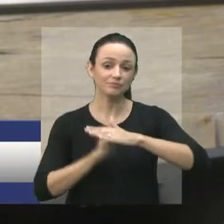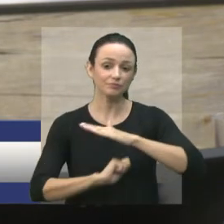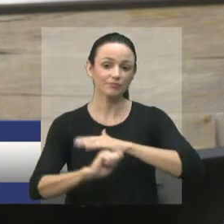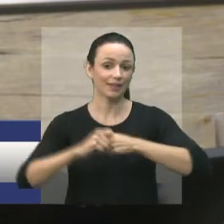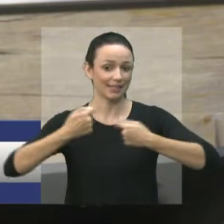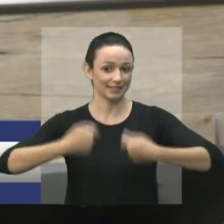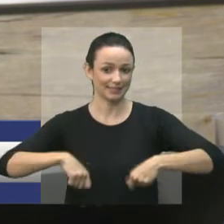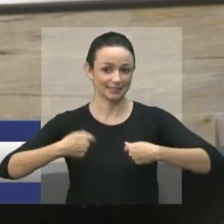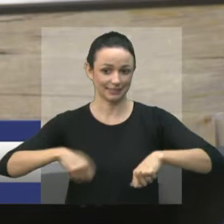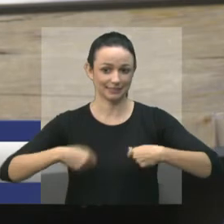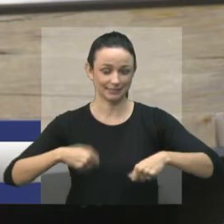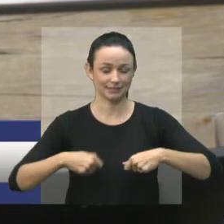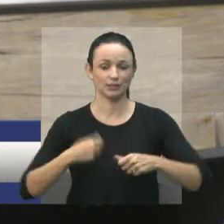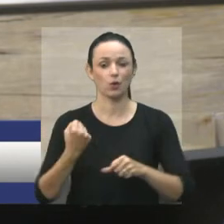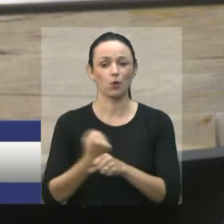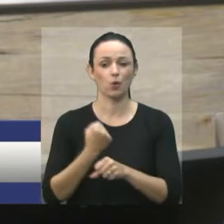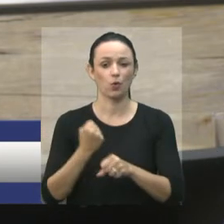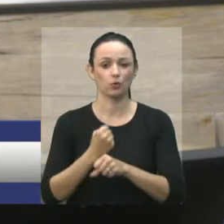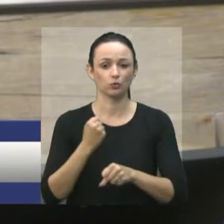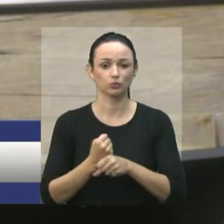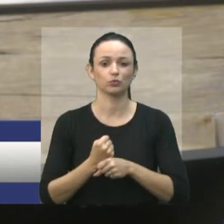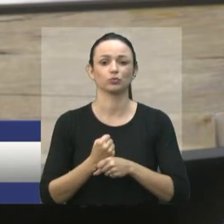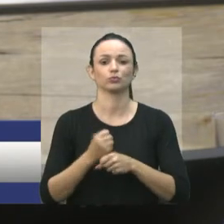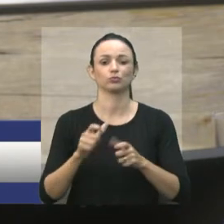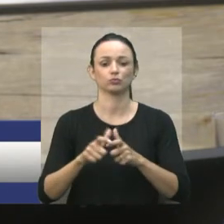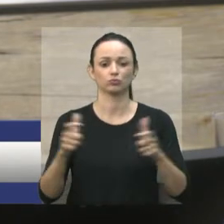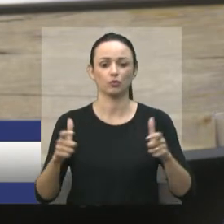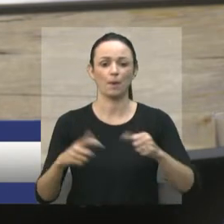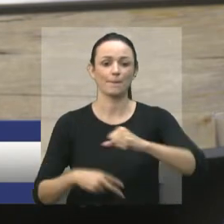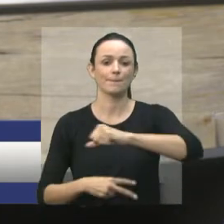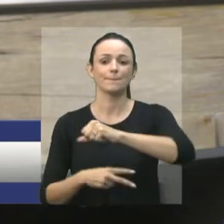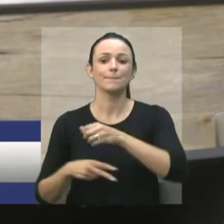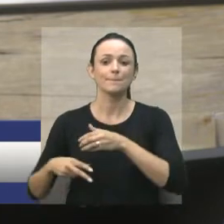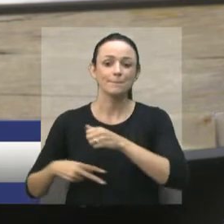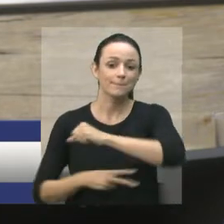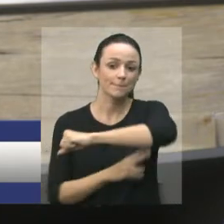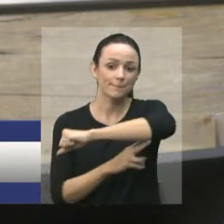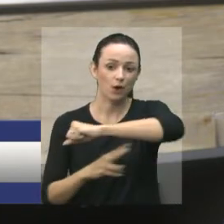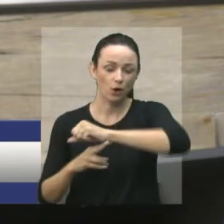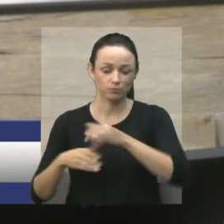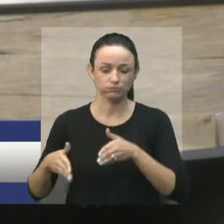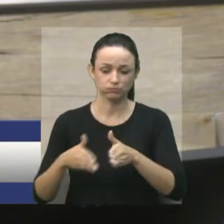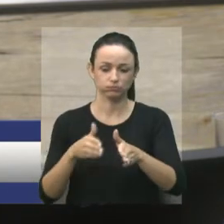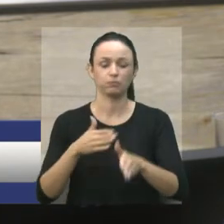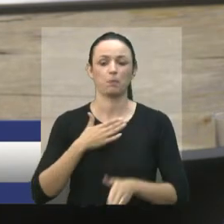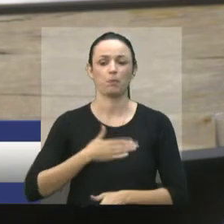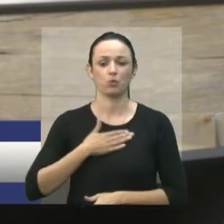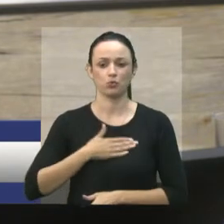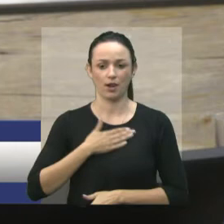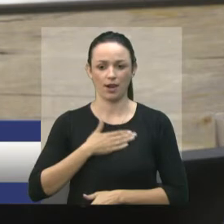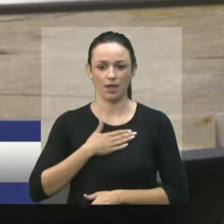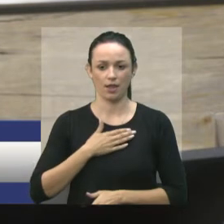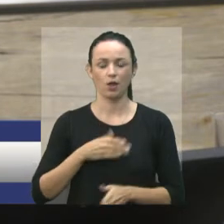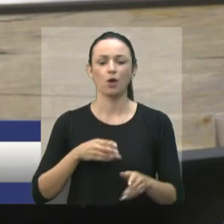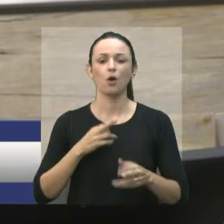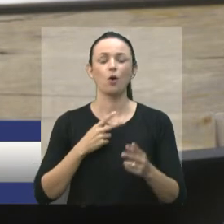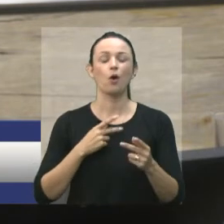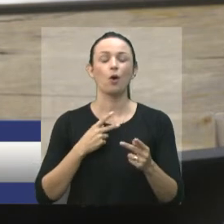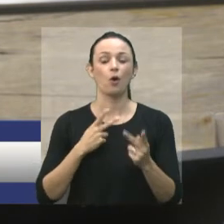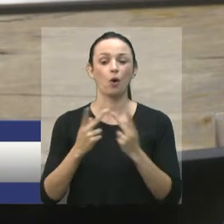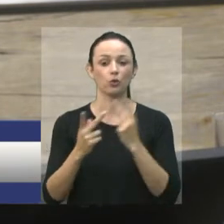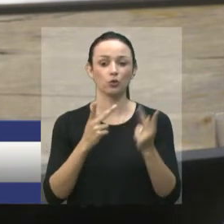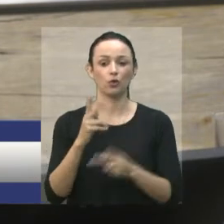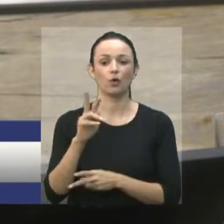investimentos necessários à construção e ampliação de uma ponte na estrada do bairro Pouso Alegre, rodovia Deputado Leônidas